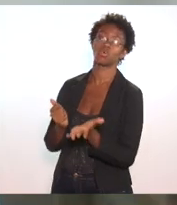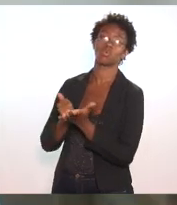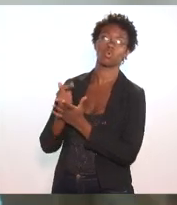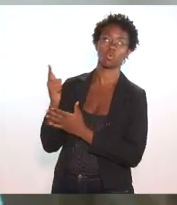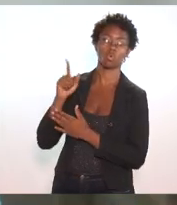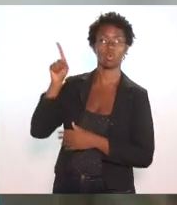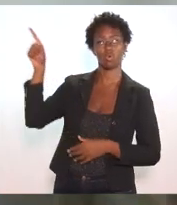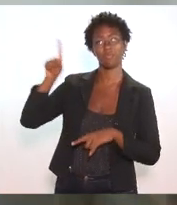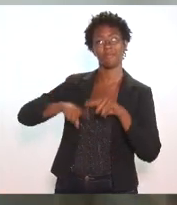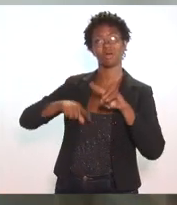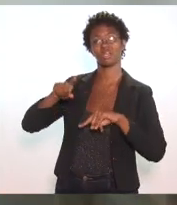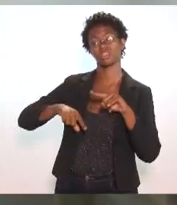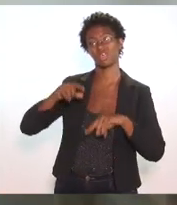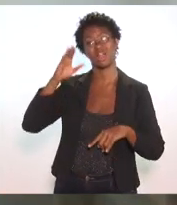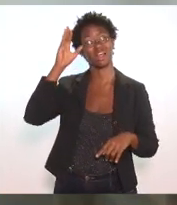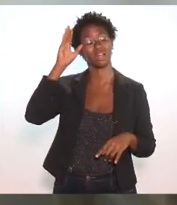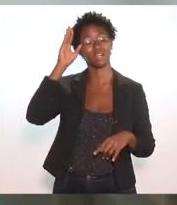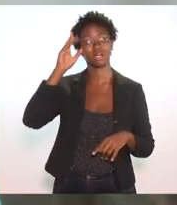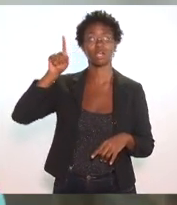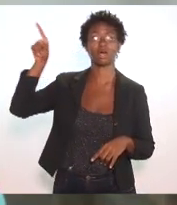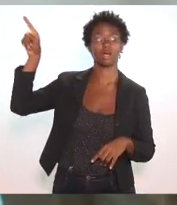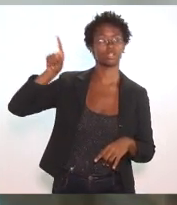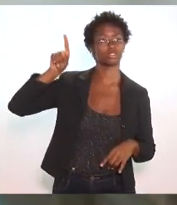da China, né, que é da